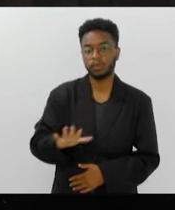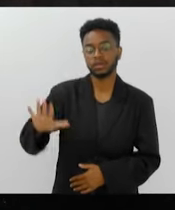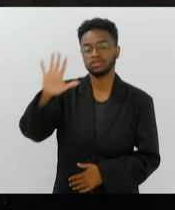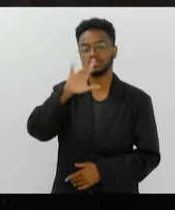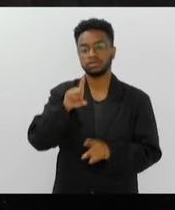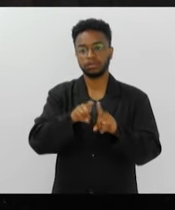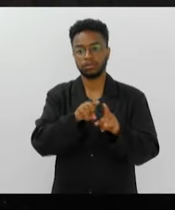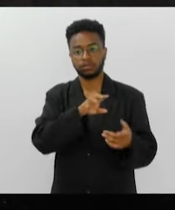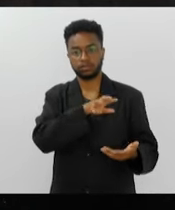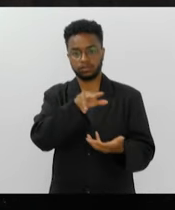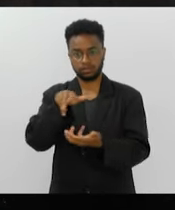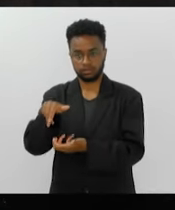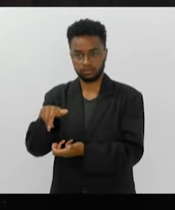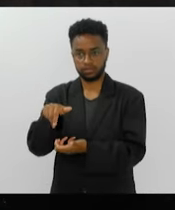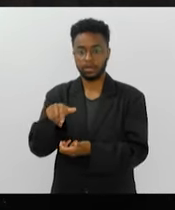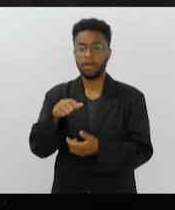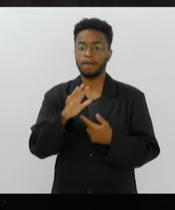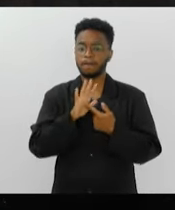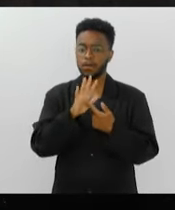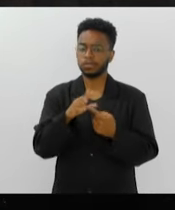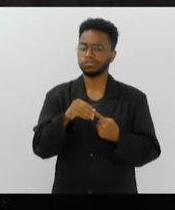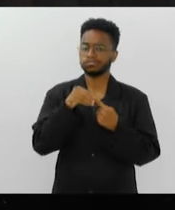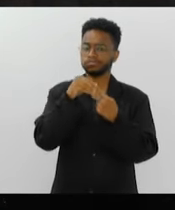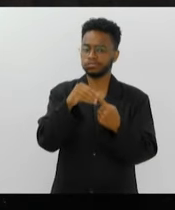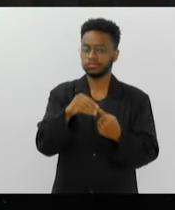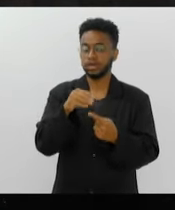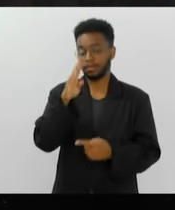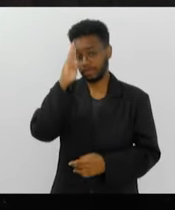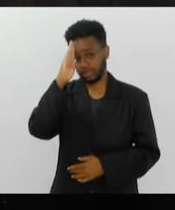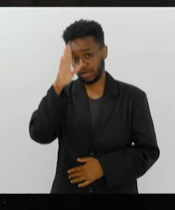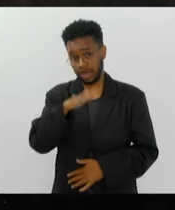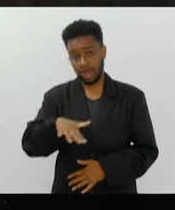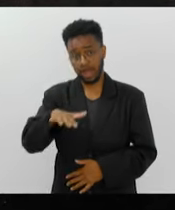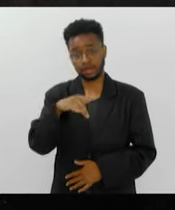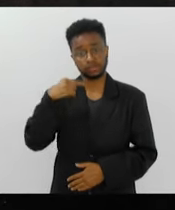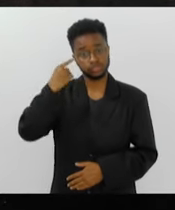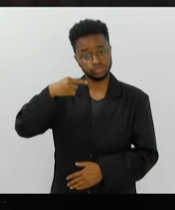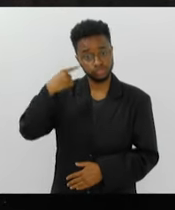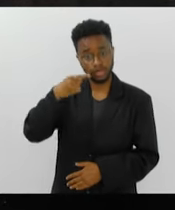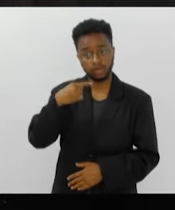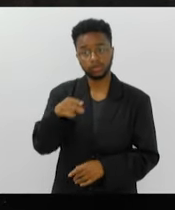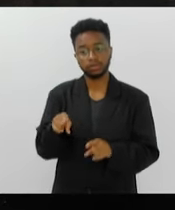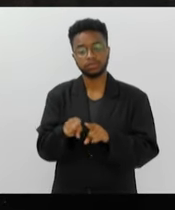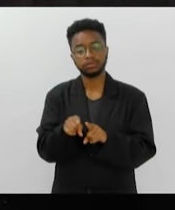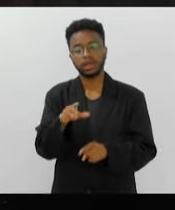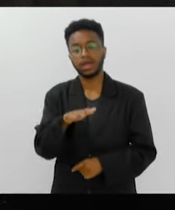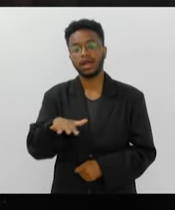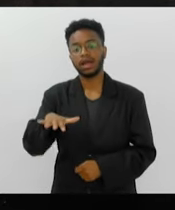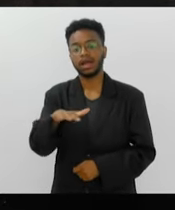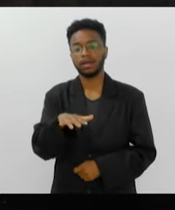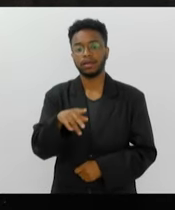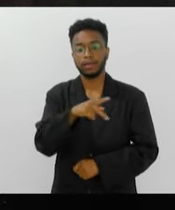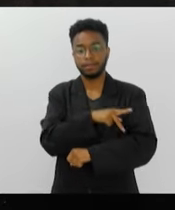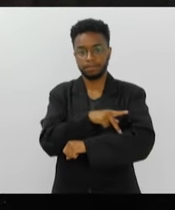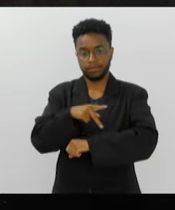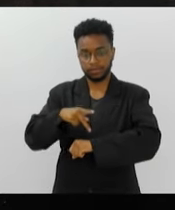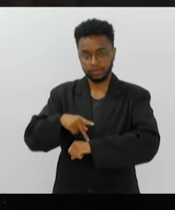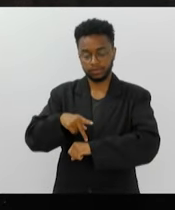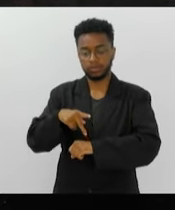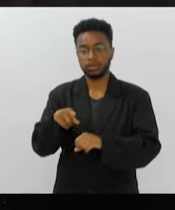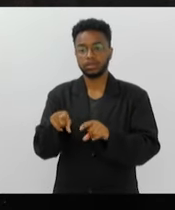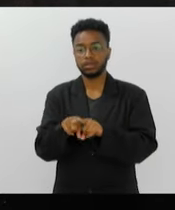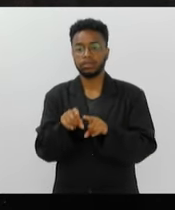do mundo se destaca especialmente nas áreas de direito nas áreas de pedagogia